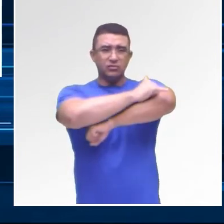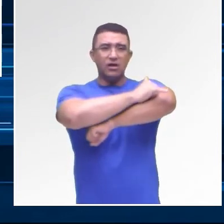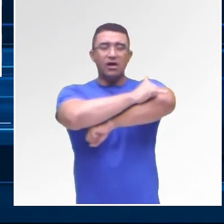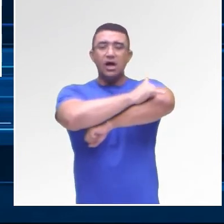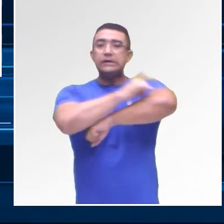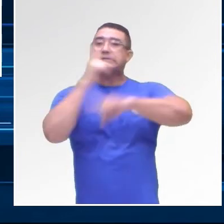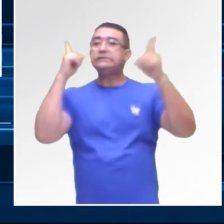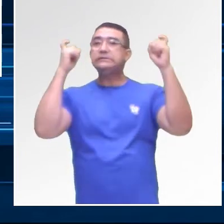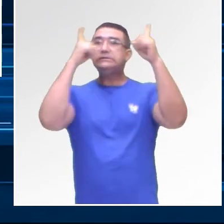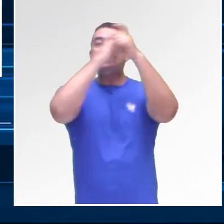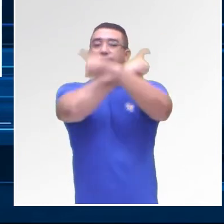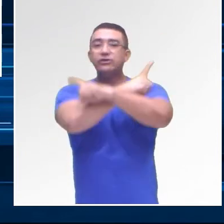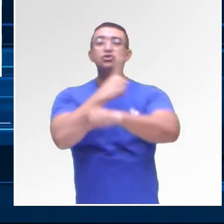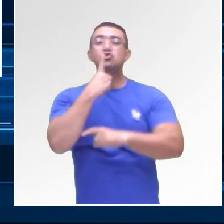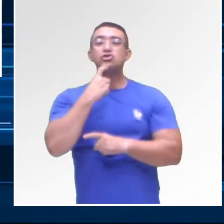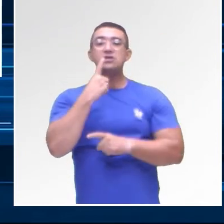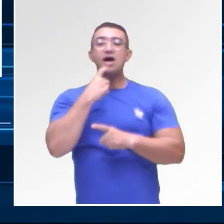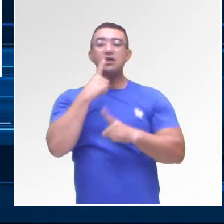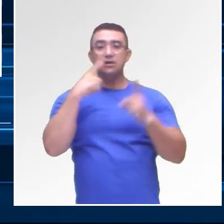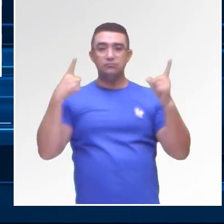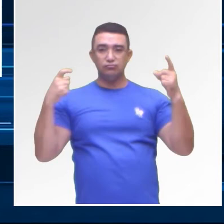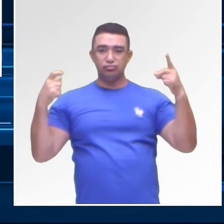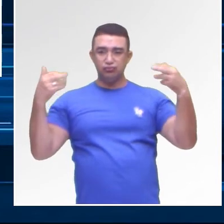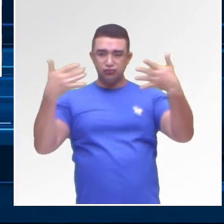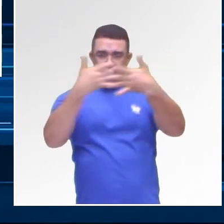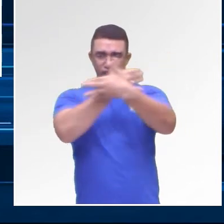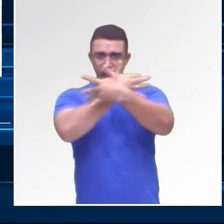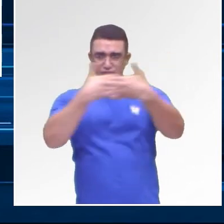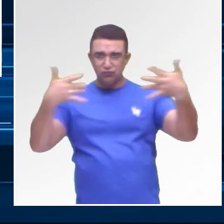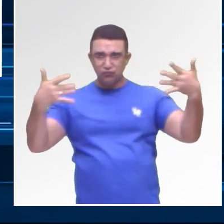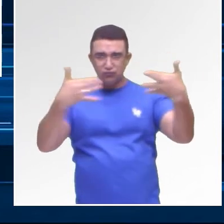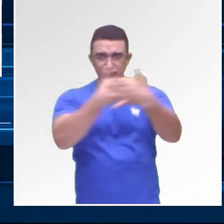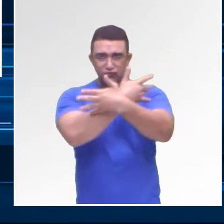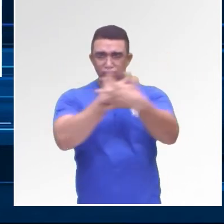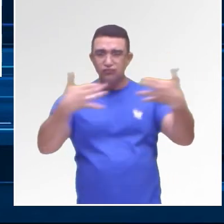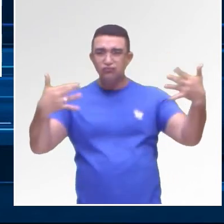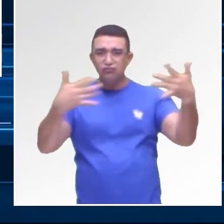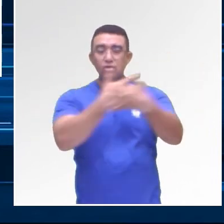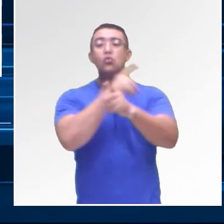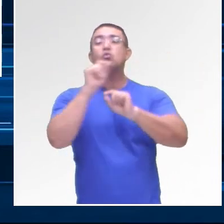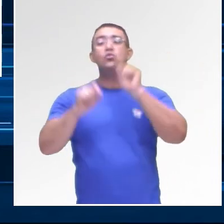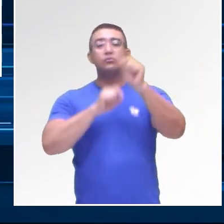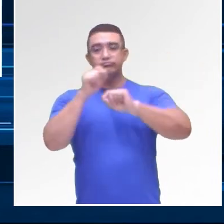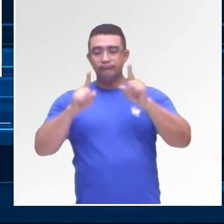Vai fazer com que a gente tenha uma dificuldade para o nosso sangue